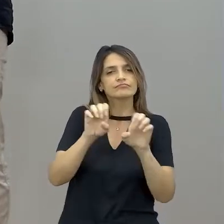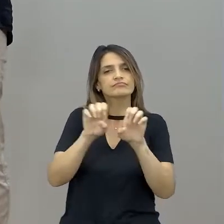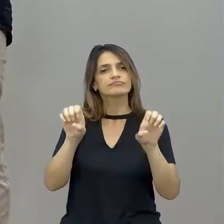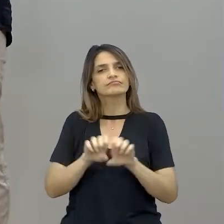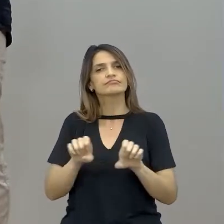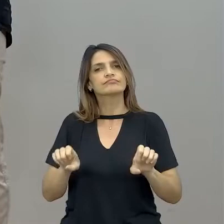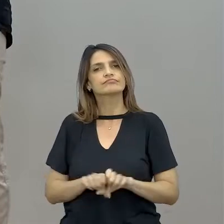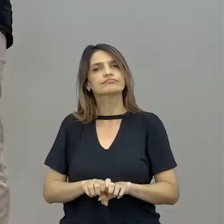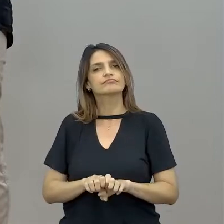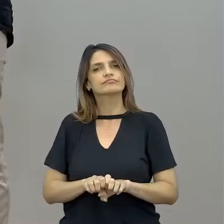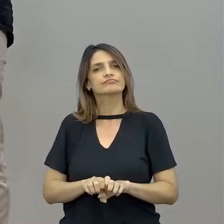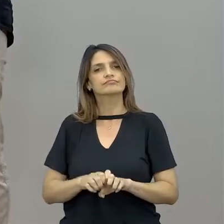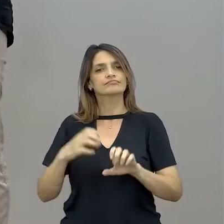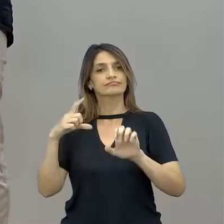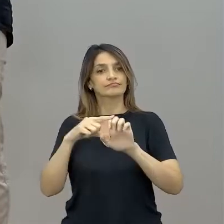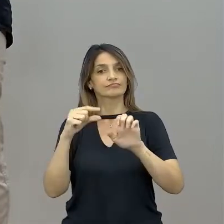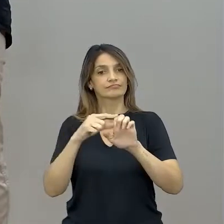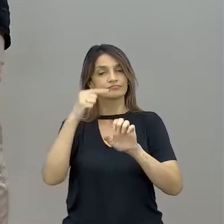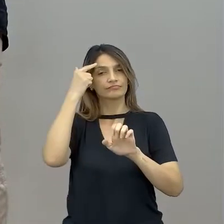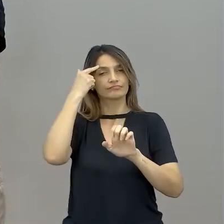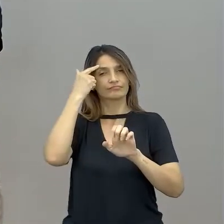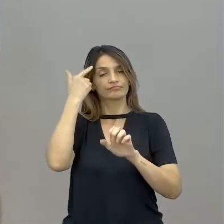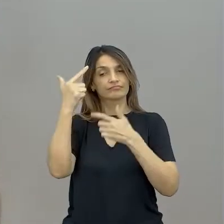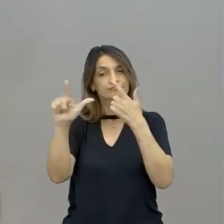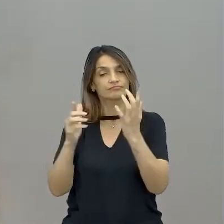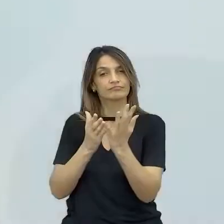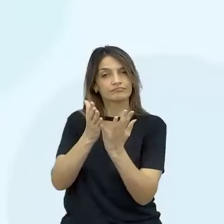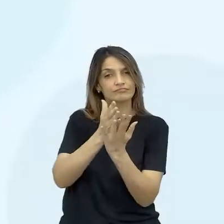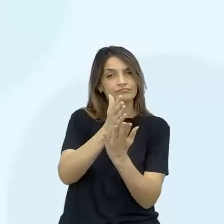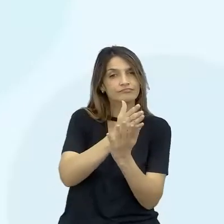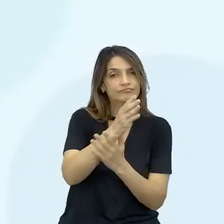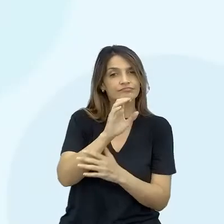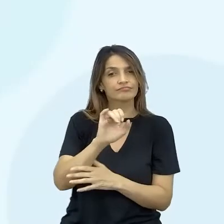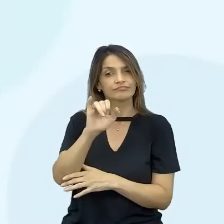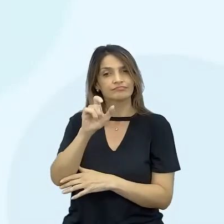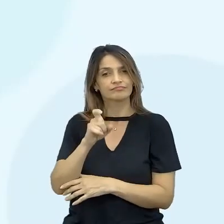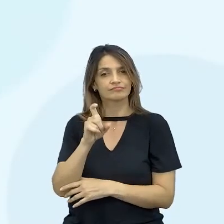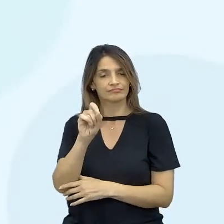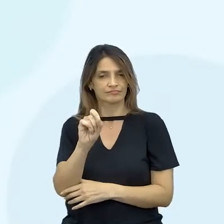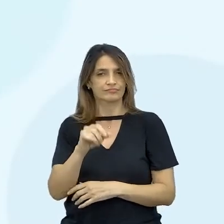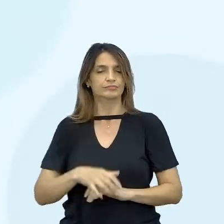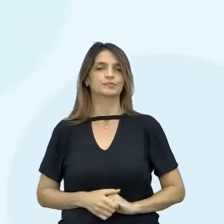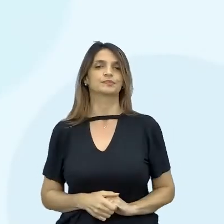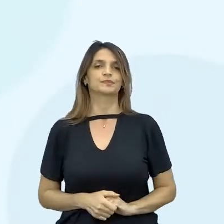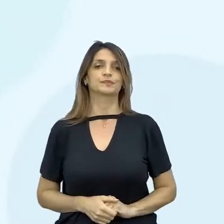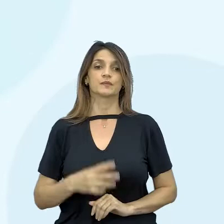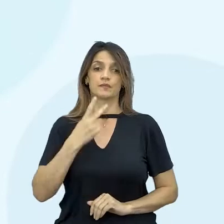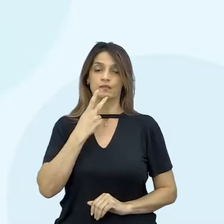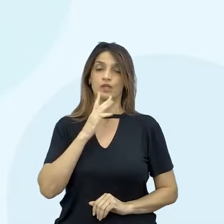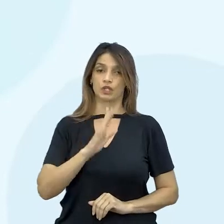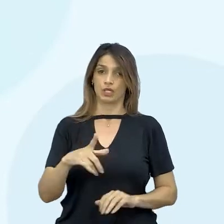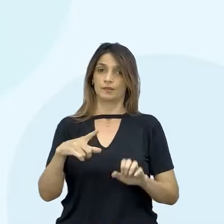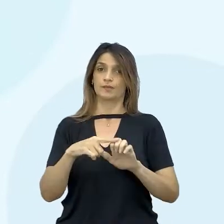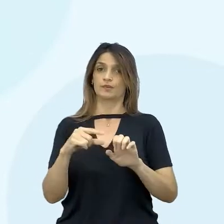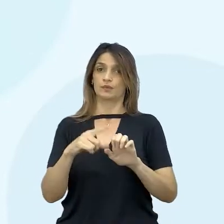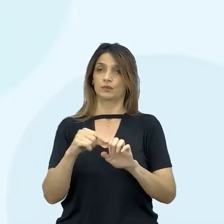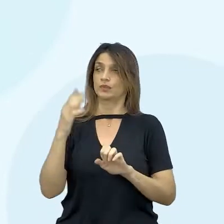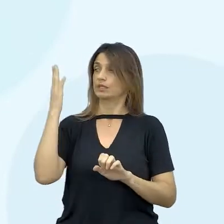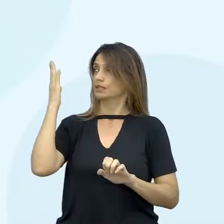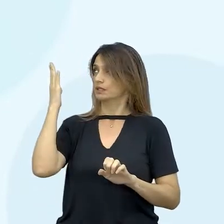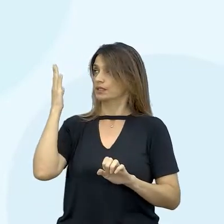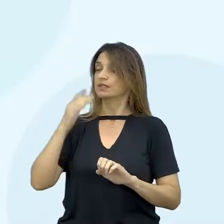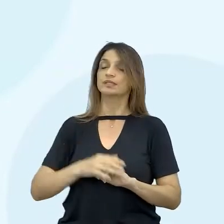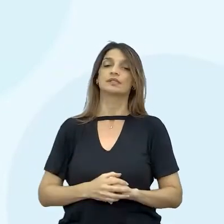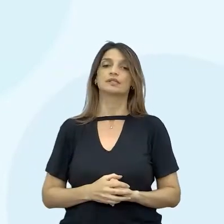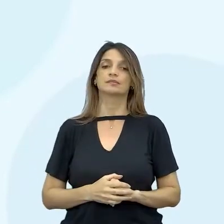agora pensar os outros eixos, está bem? Dá uma olhadinha na tela. Então, nós já falamos aqui sobre o empreendedorismo, né? E